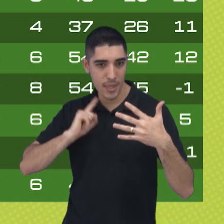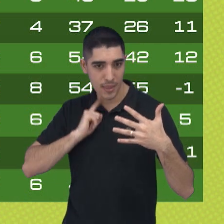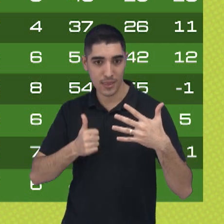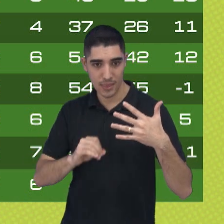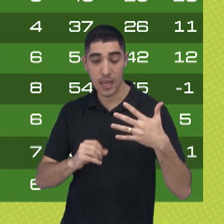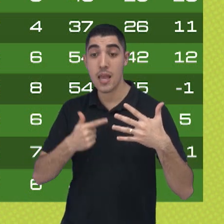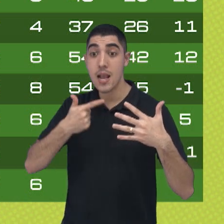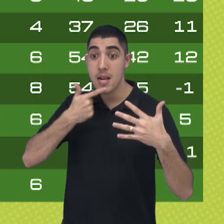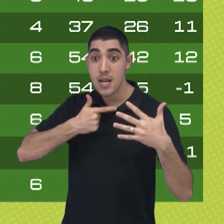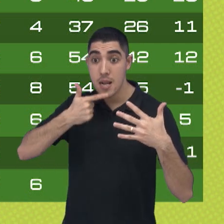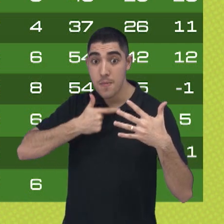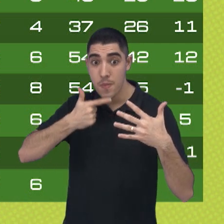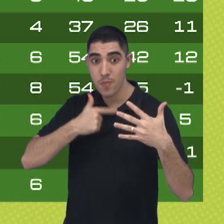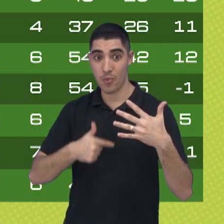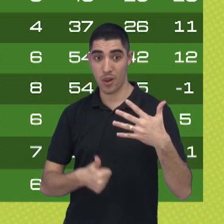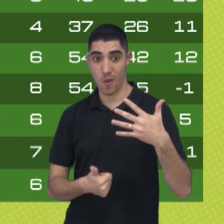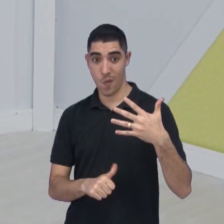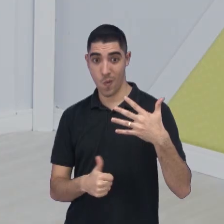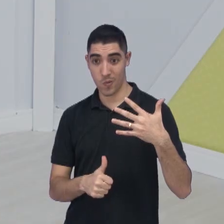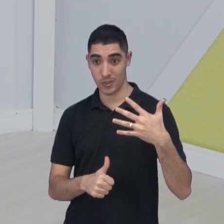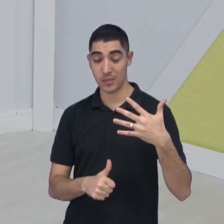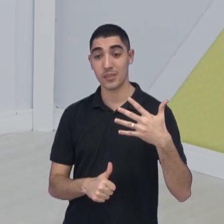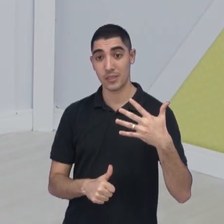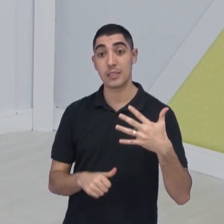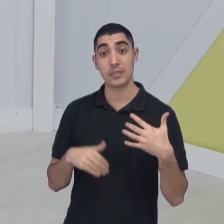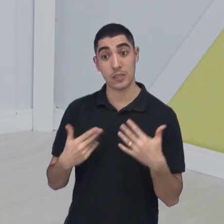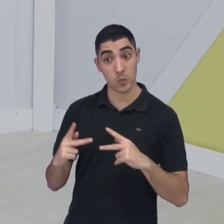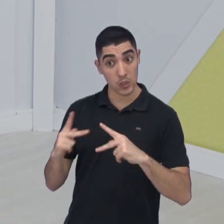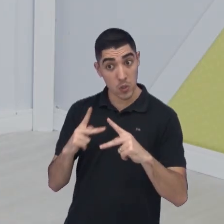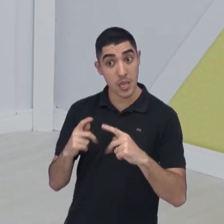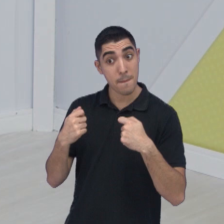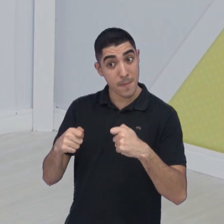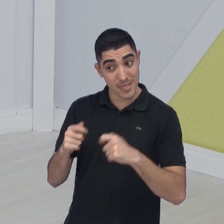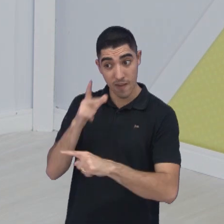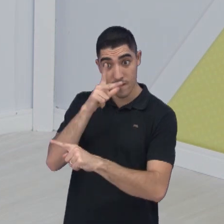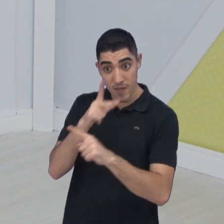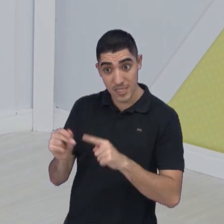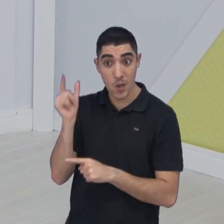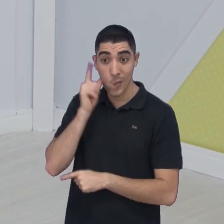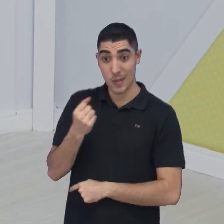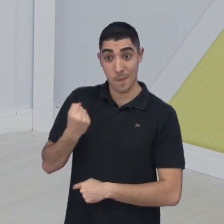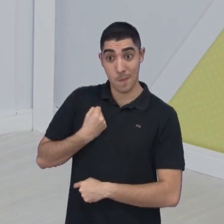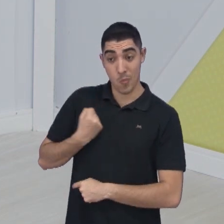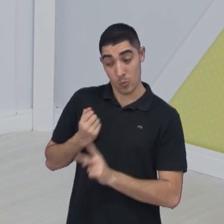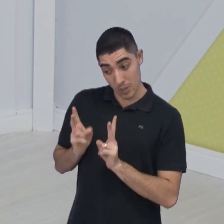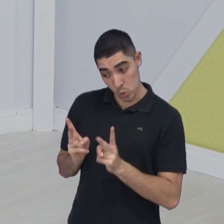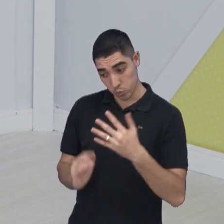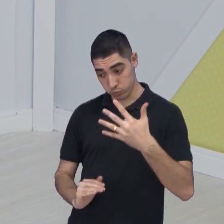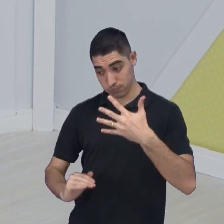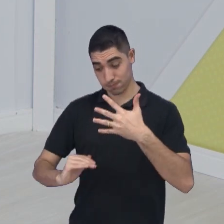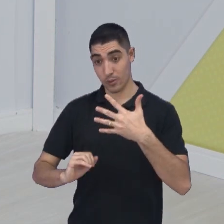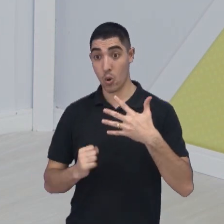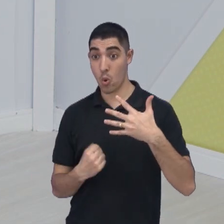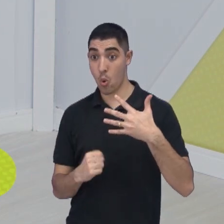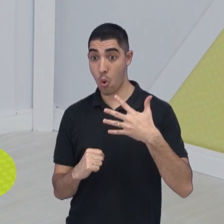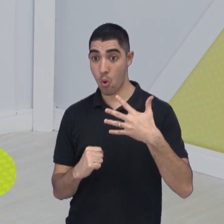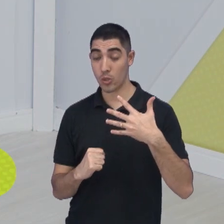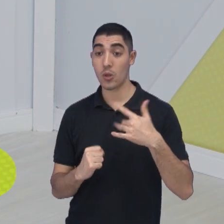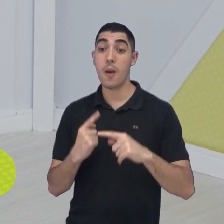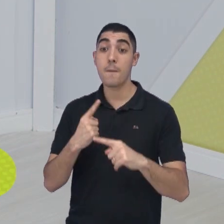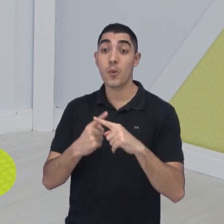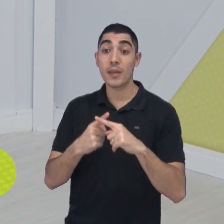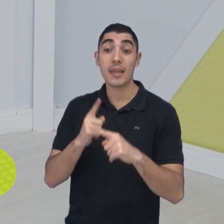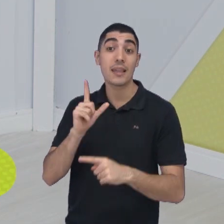tá tudo muito perto, ou seja, o São José precisa somar pontos para ficar entre os 8, como a gente sempre salienta, ficar entre os 8 primeiros, pelo menos no